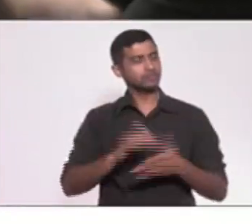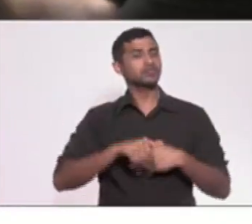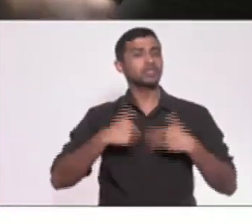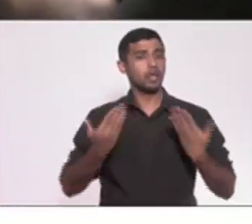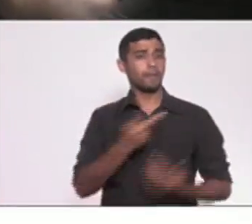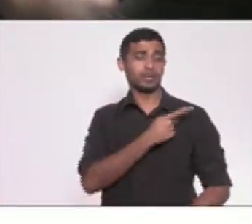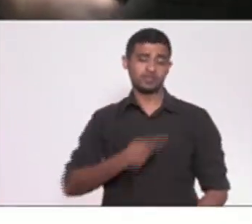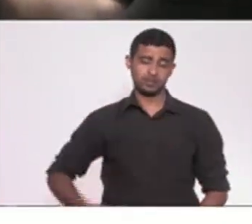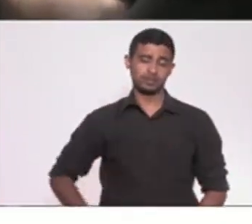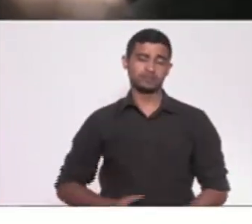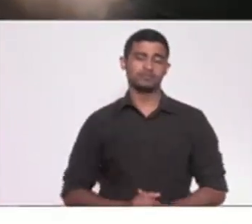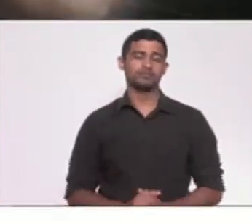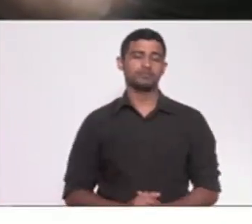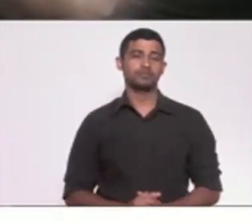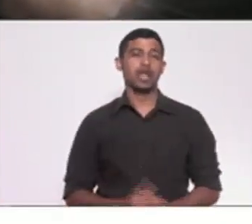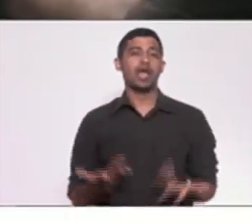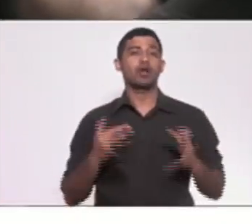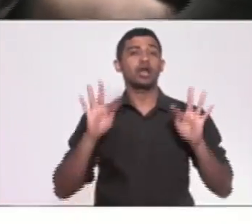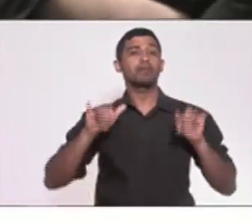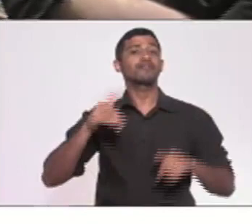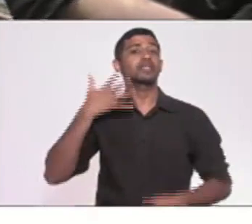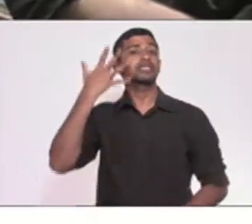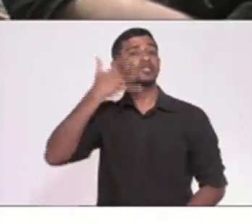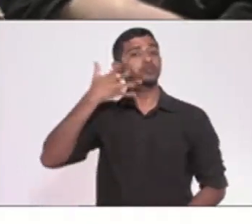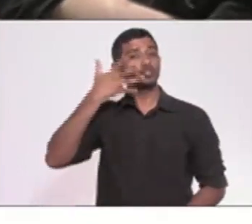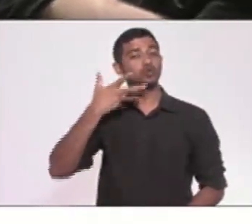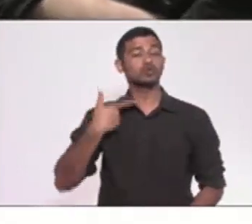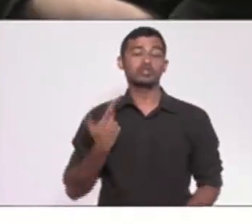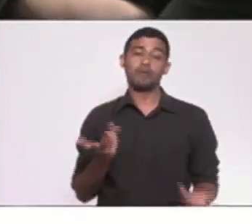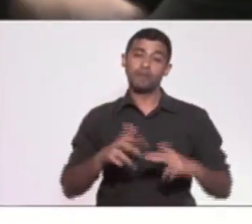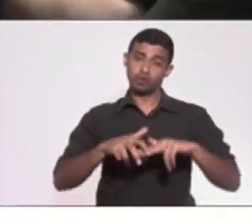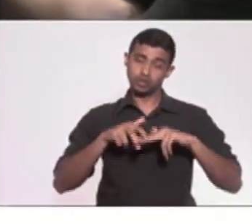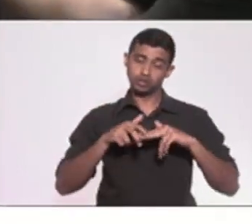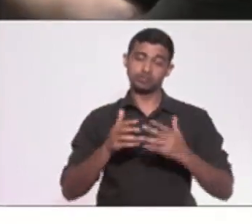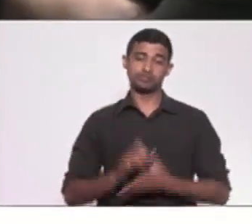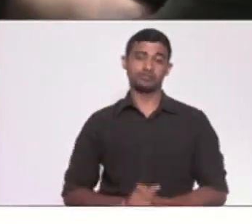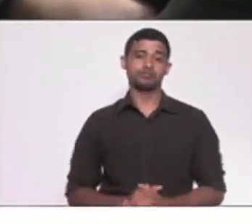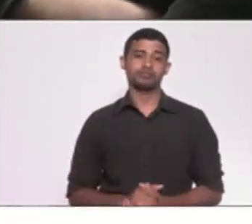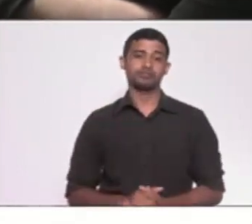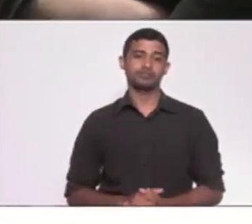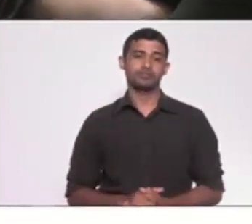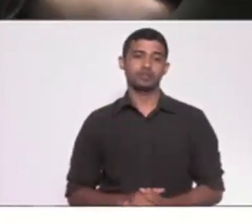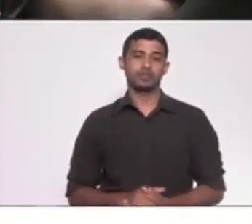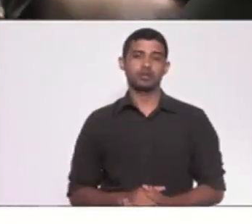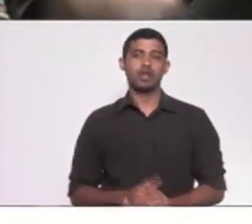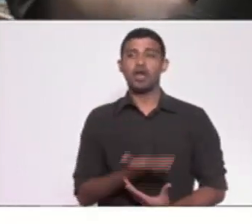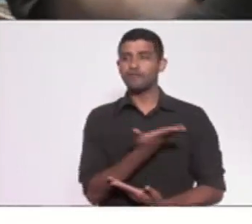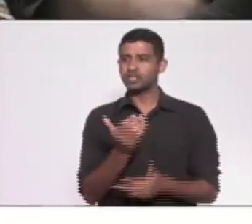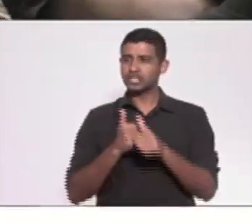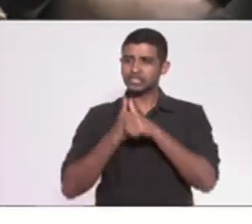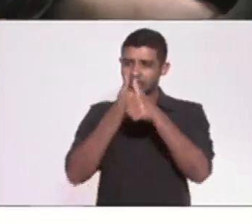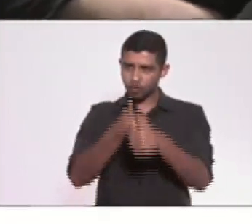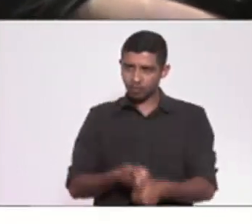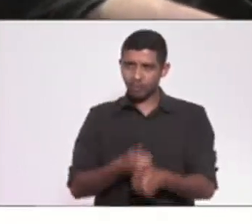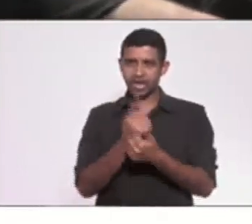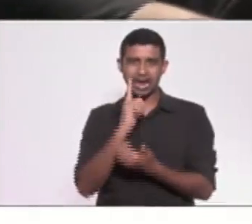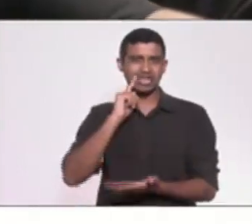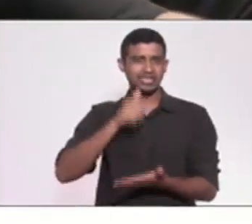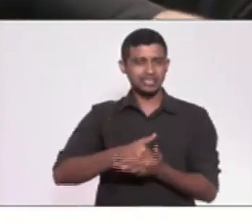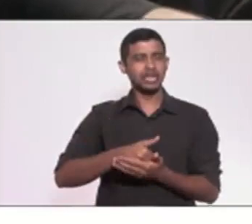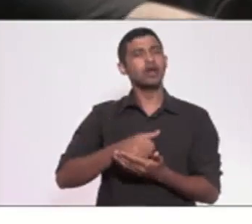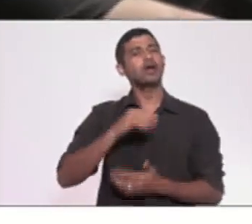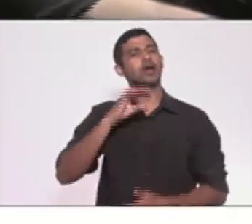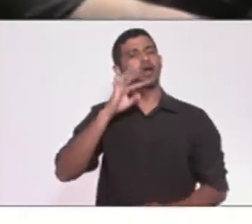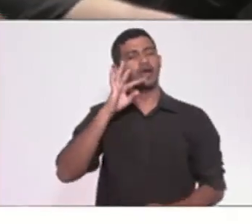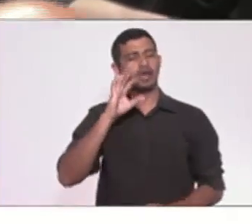presidente, para concluir, senhor presidente, portanto, quem acompanha a decisão do STF percebe